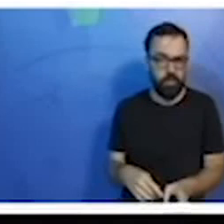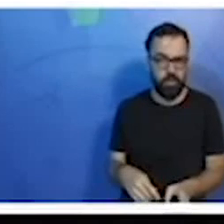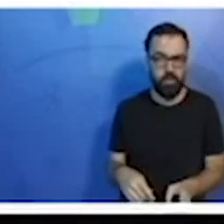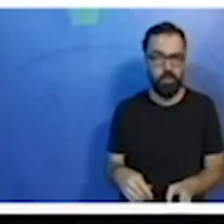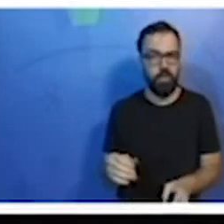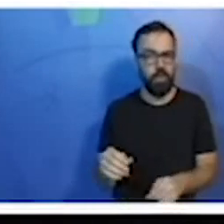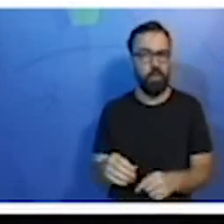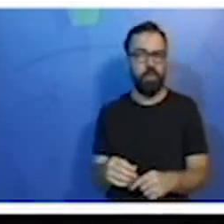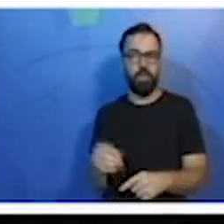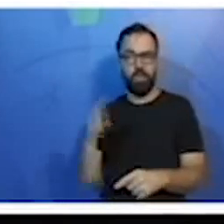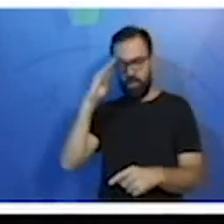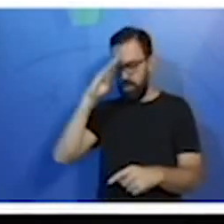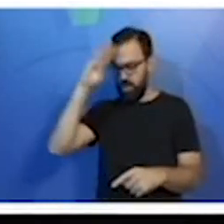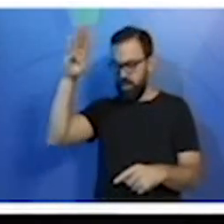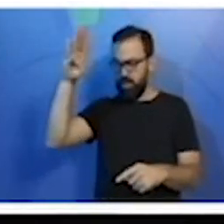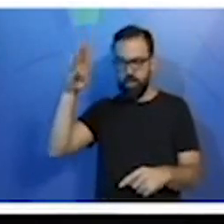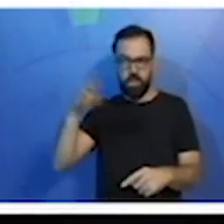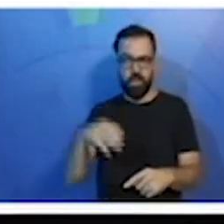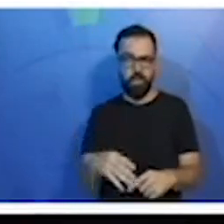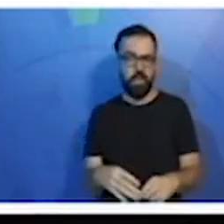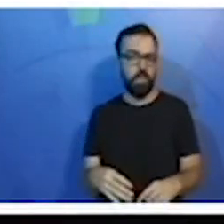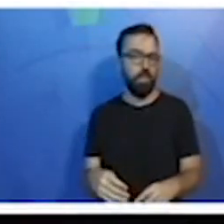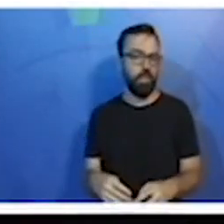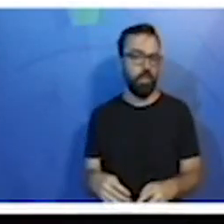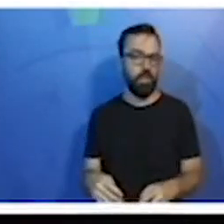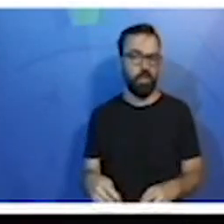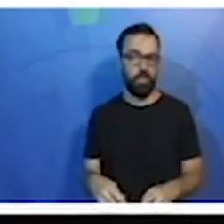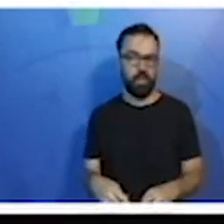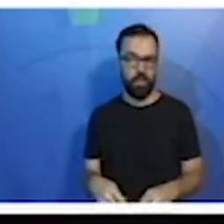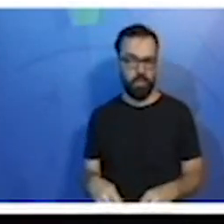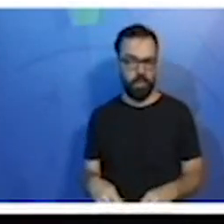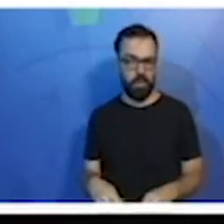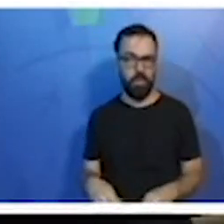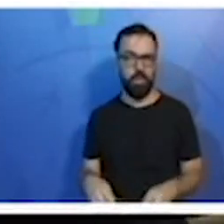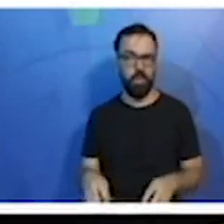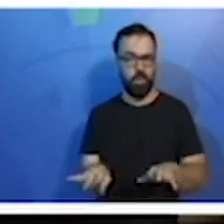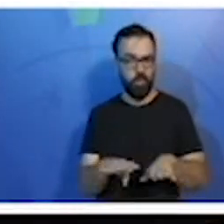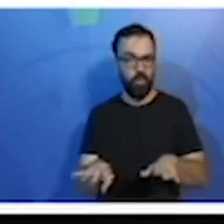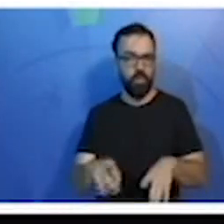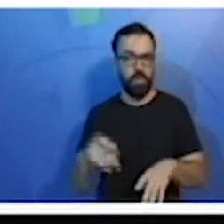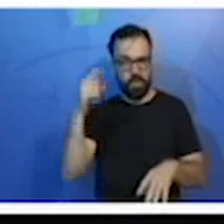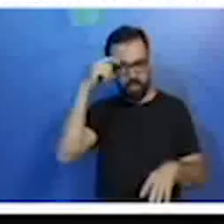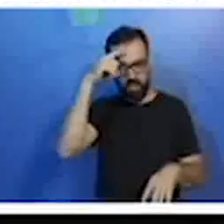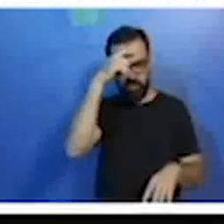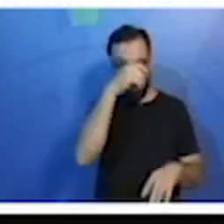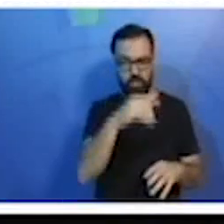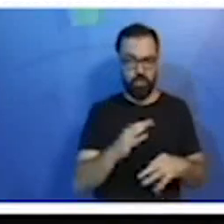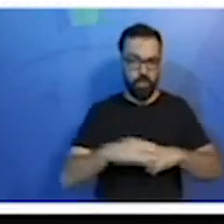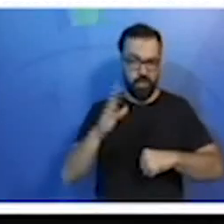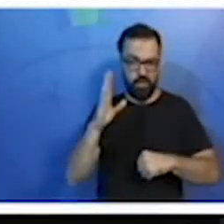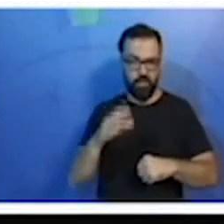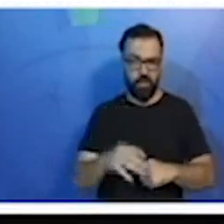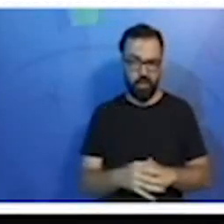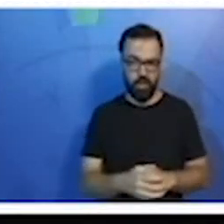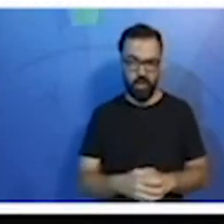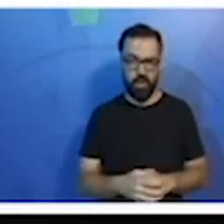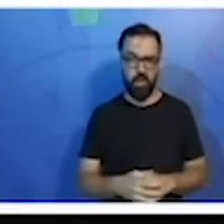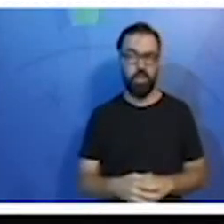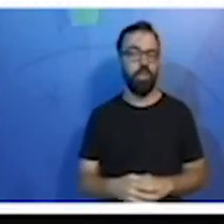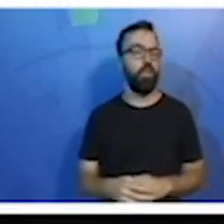plano e o objetivo é assim como o outro também realizar essas manobras do meio da menor maior diferença possível as